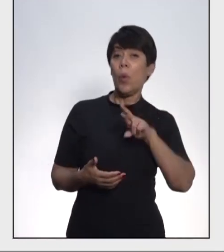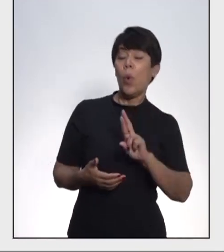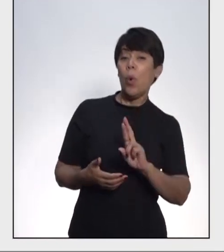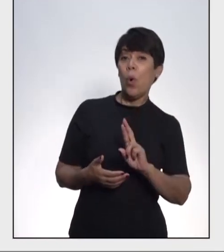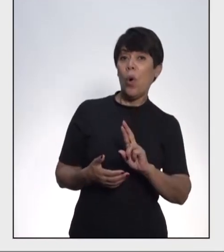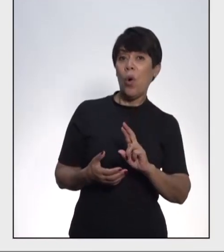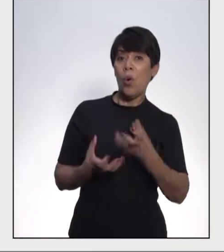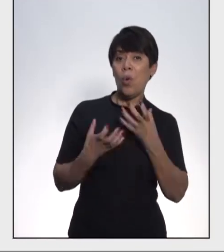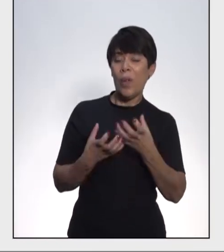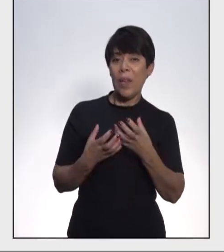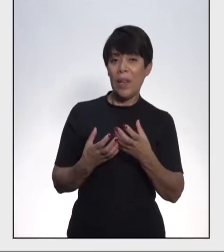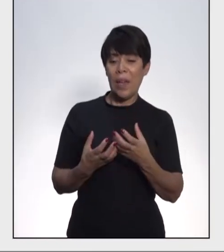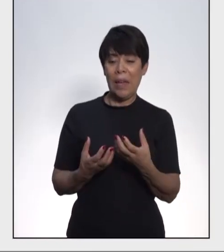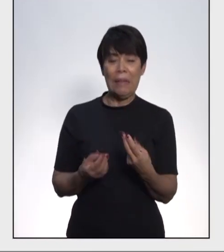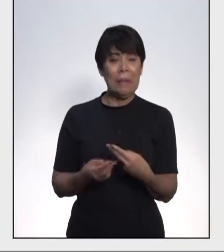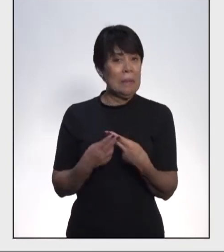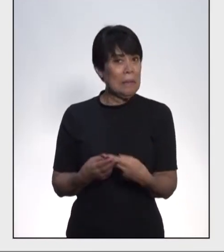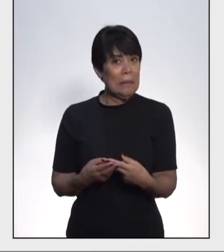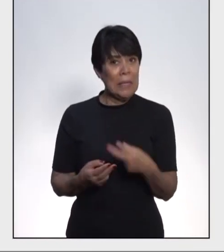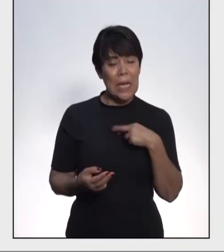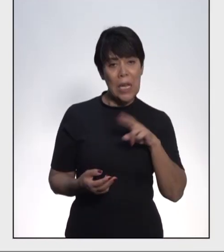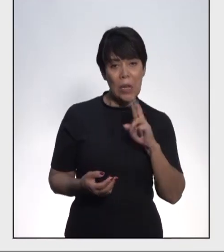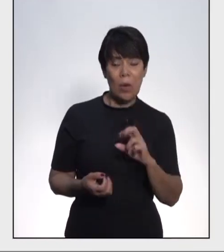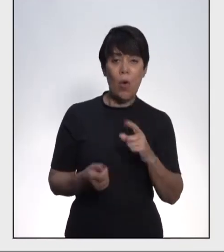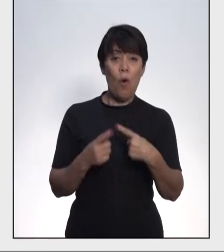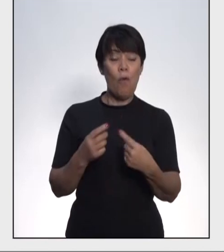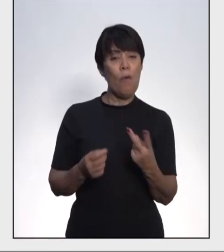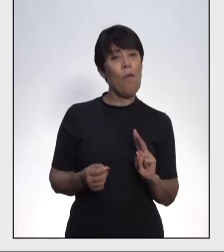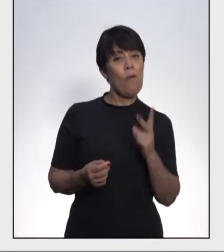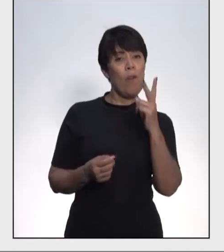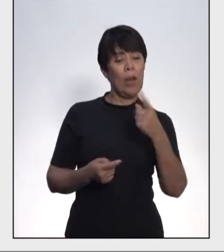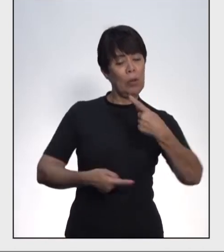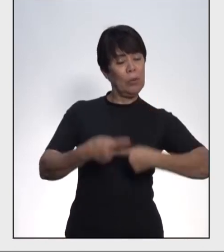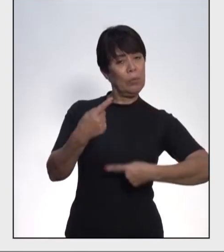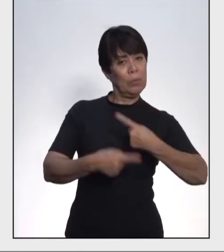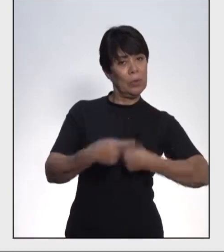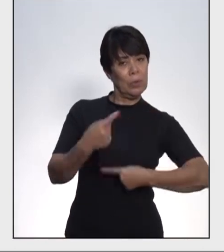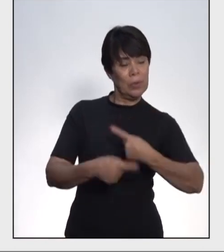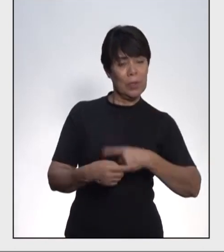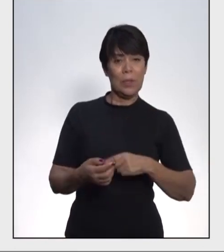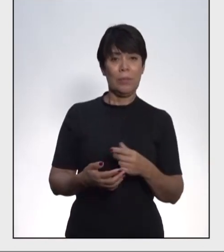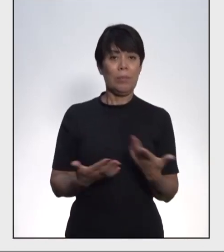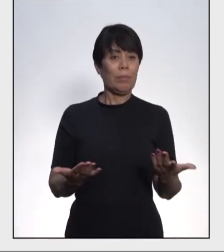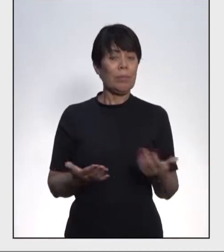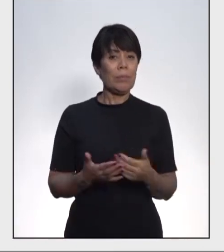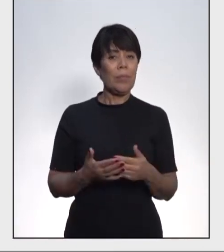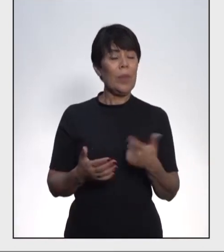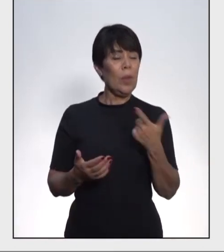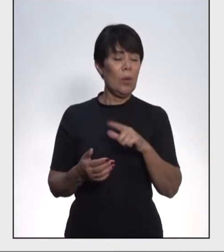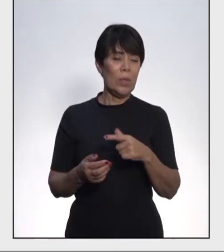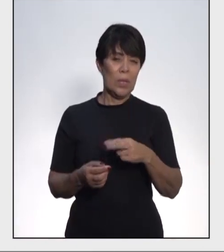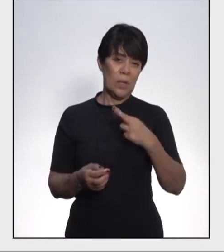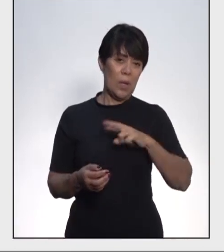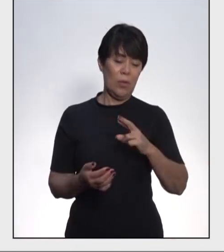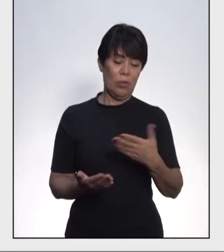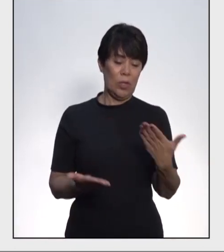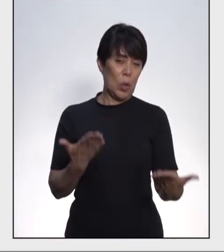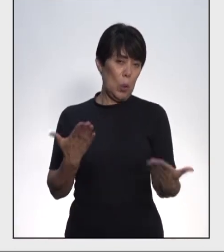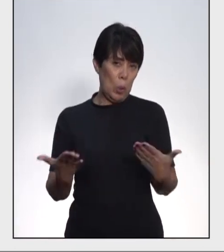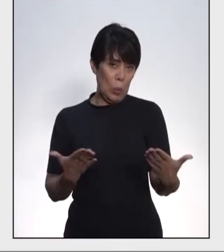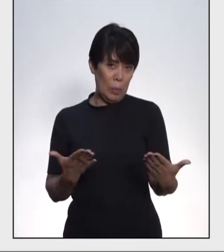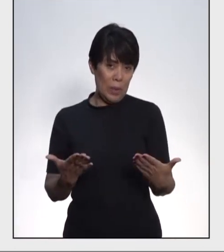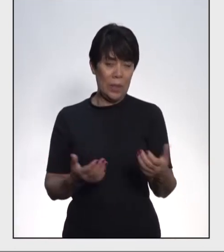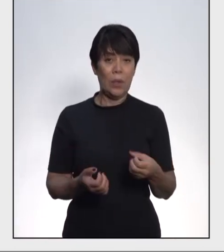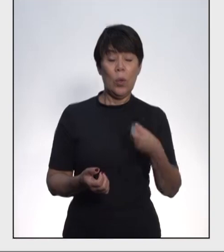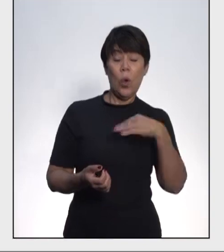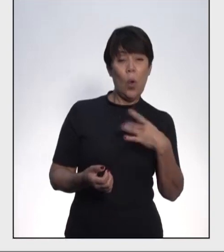apologia à tolerância religiosa, uma escala de valores entre as religiões, a mais importante é do Corão, seguida pela Torá e, por fim, a Bíblia. As cores remetem a